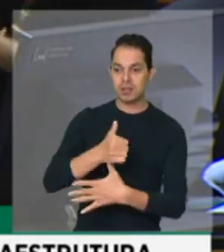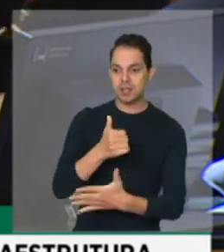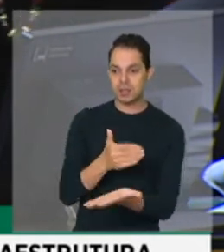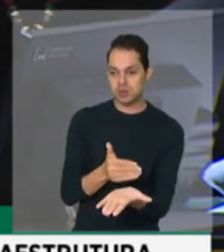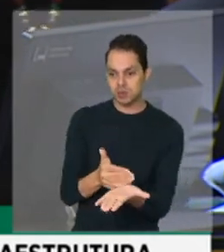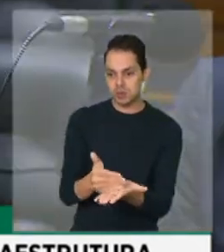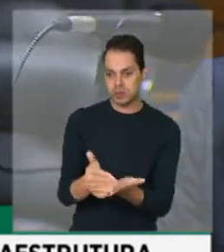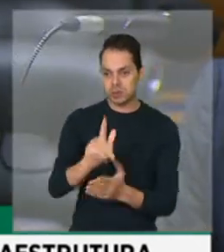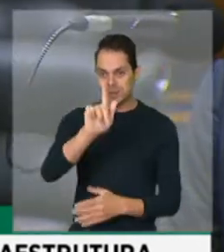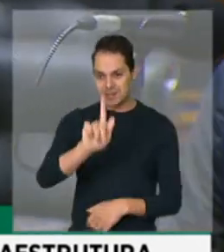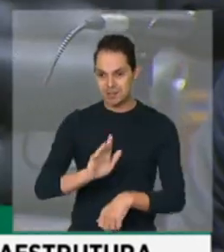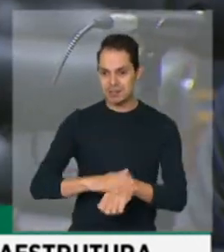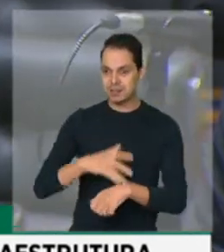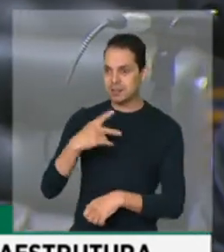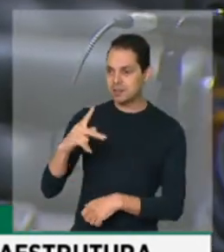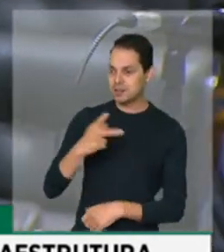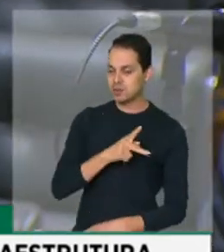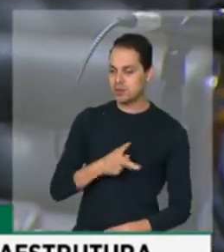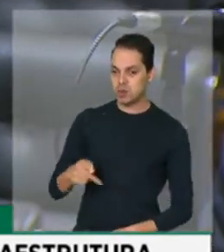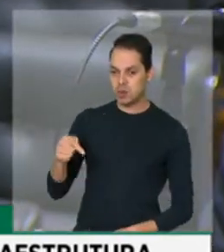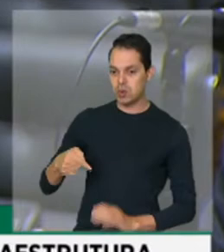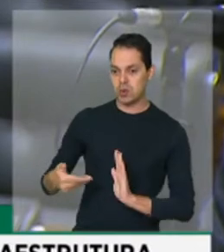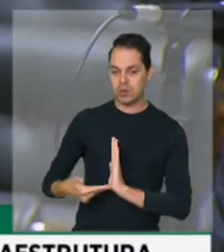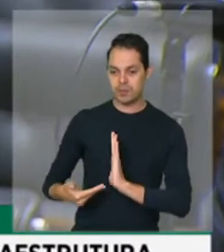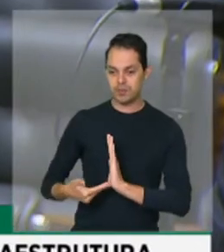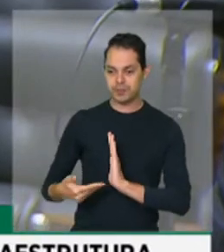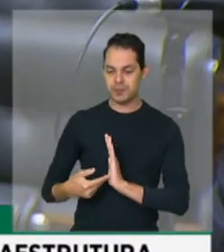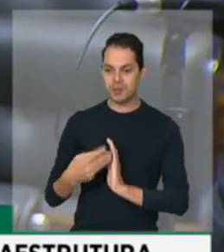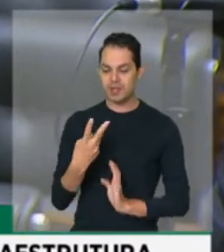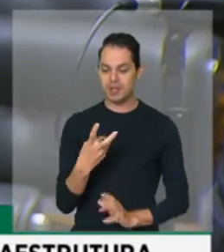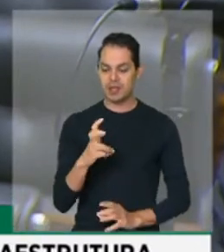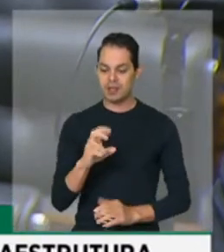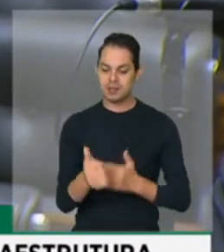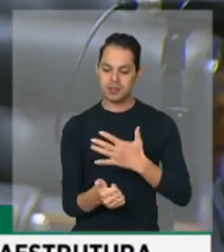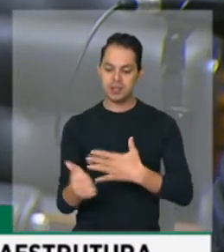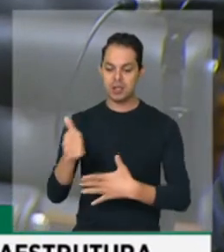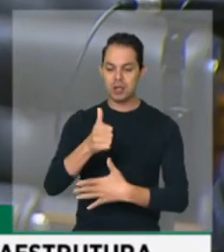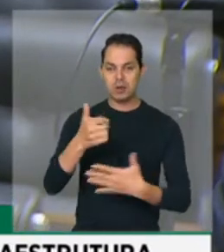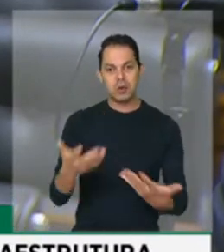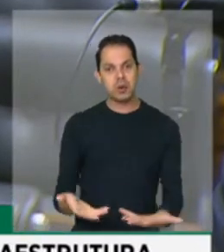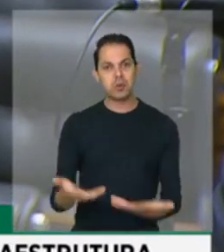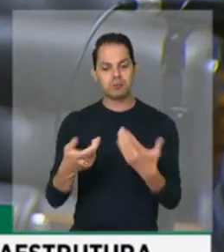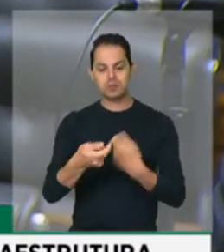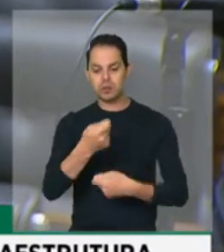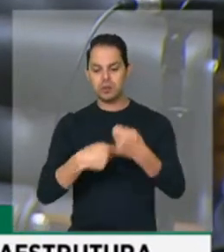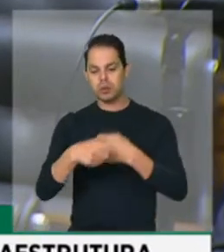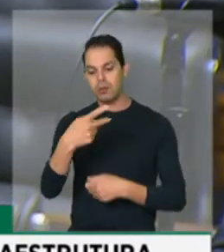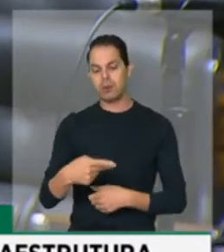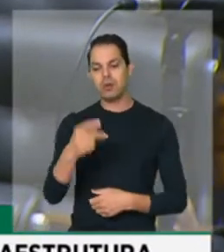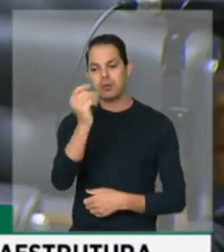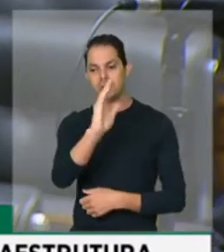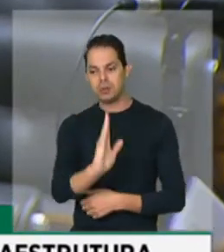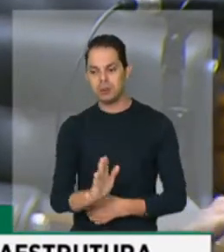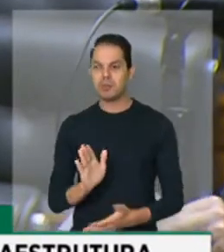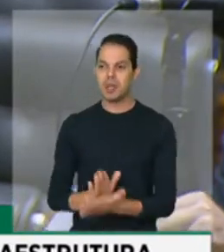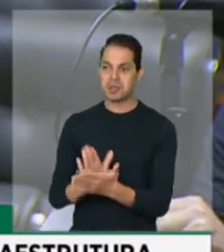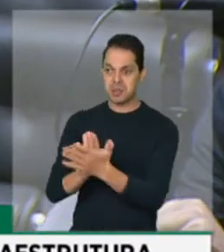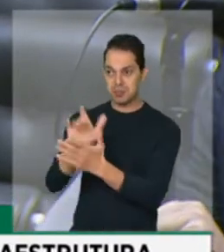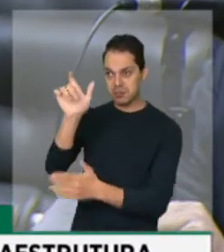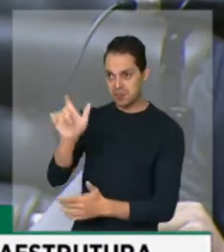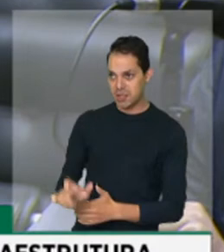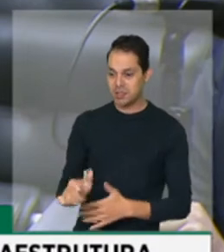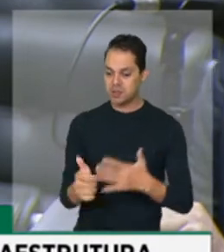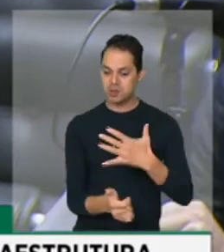sua gestão aqui como presidente da casa, uma das 35 prioridades para alavancar a economia do país. Parabenizo o senhor por ter